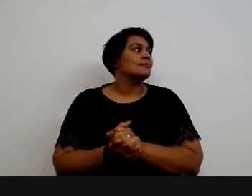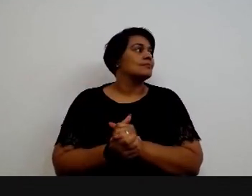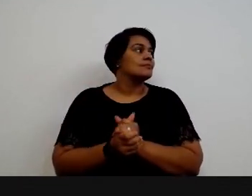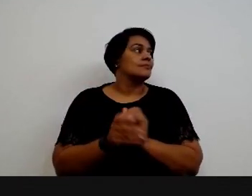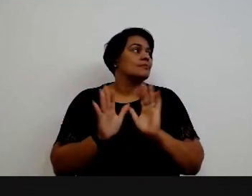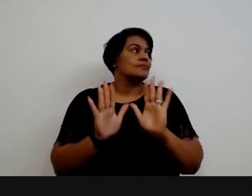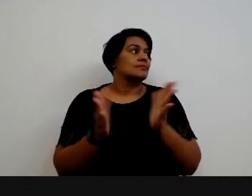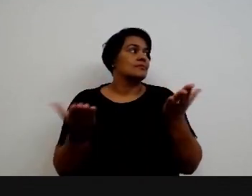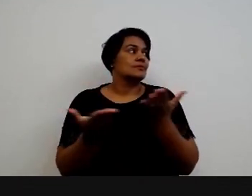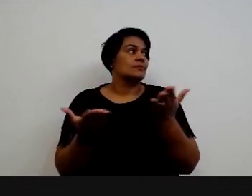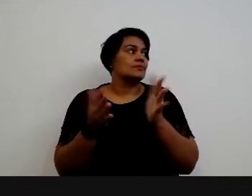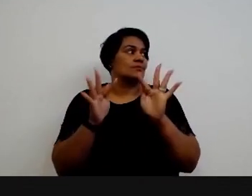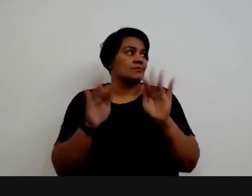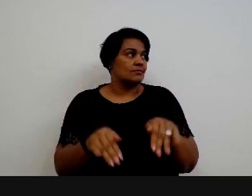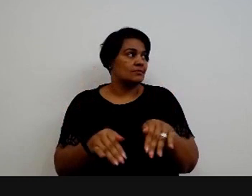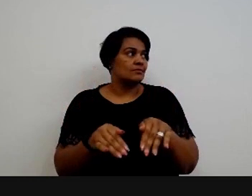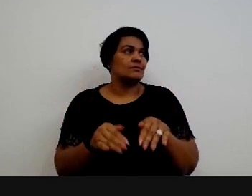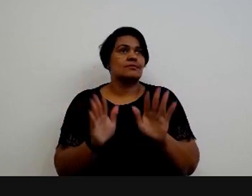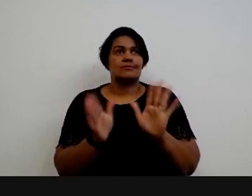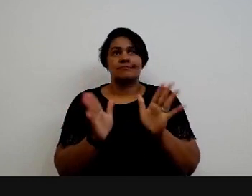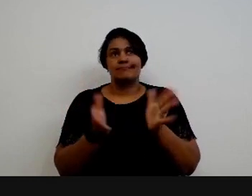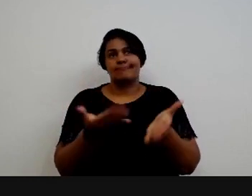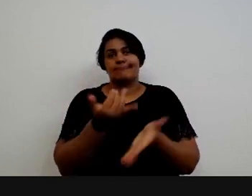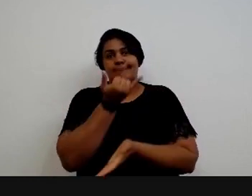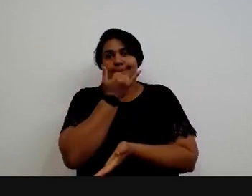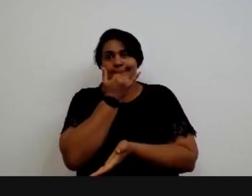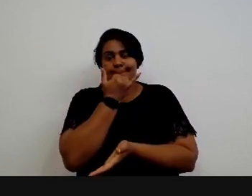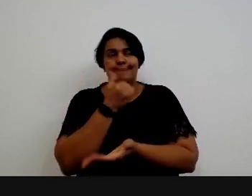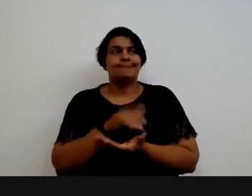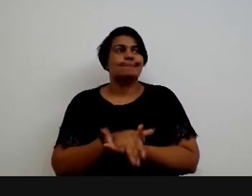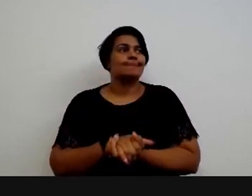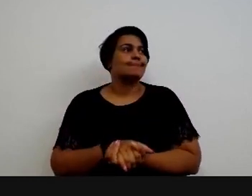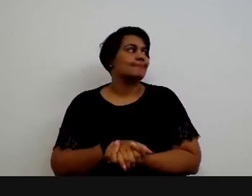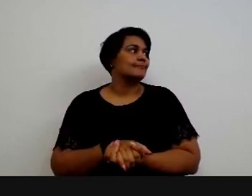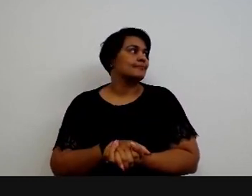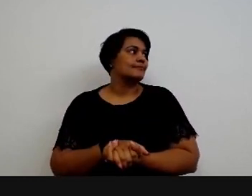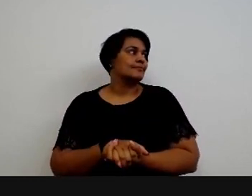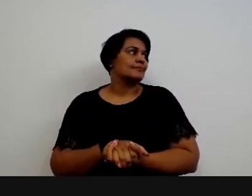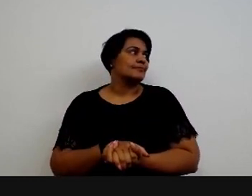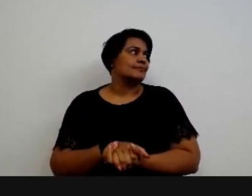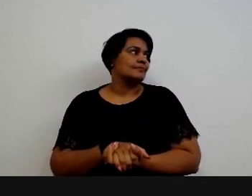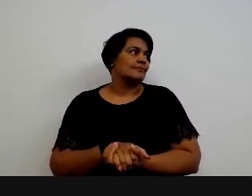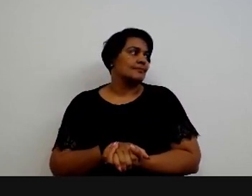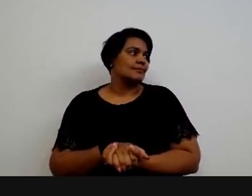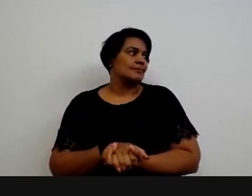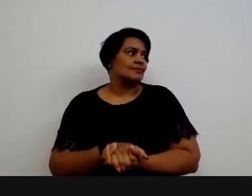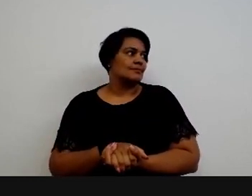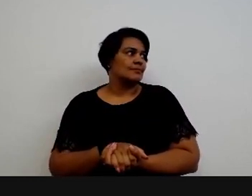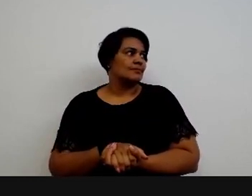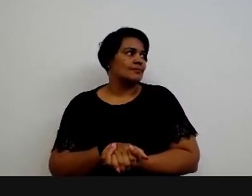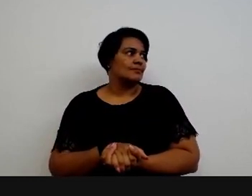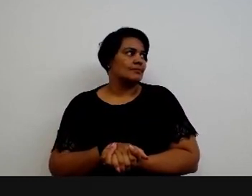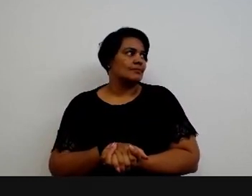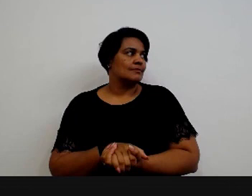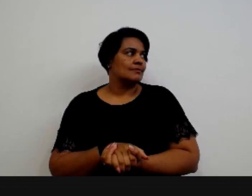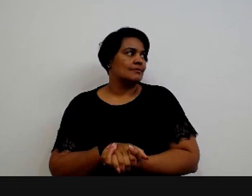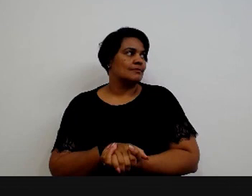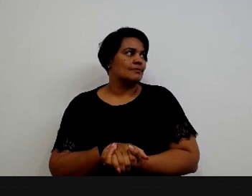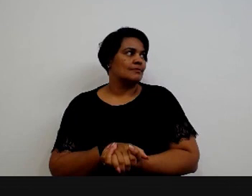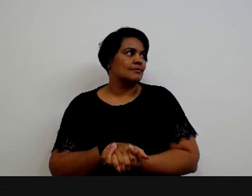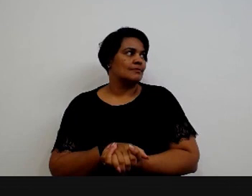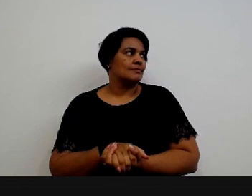já já extrapolamos o nosso final, para falar a verdade, mas eu não posso deixar de falar aqui,